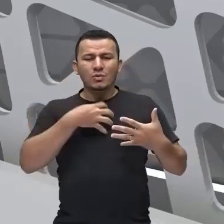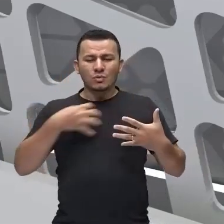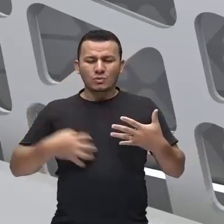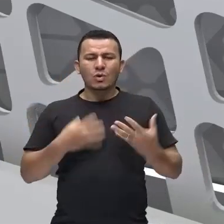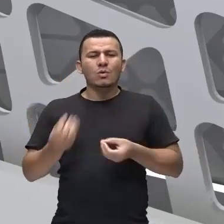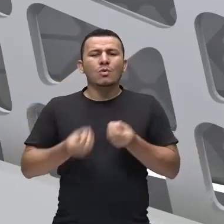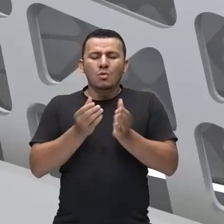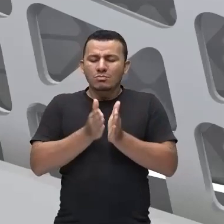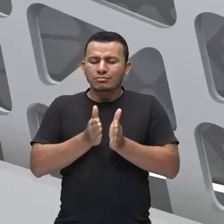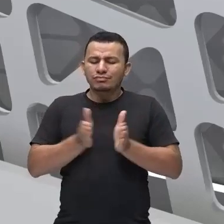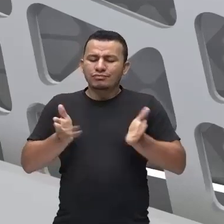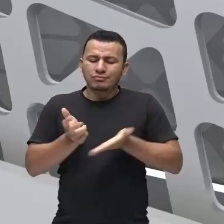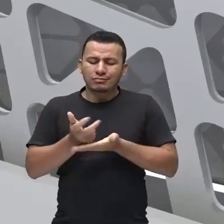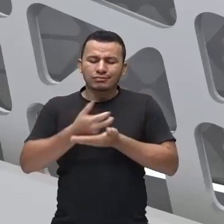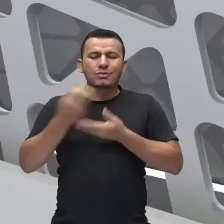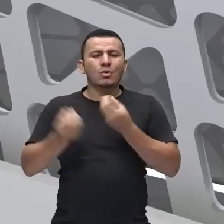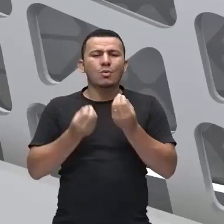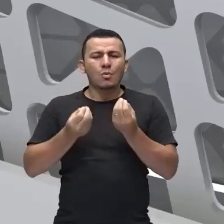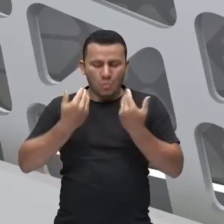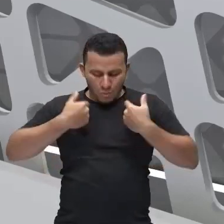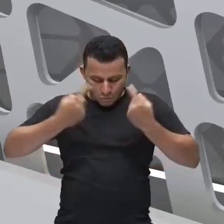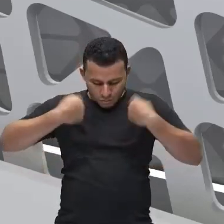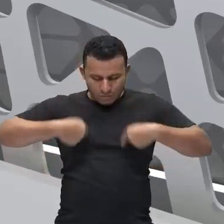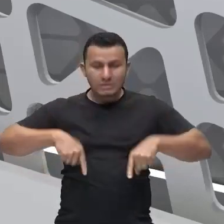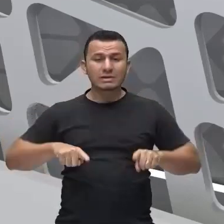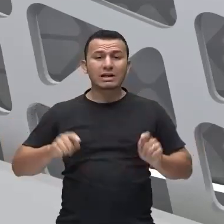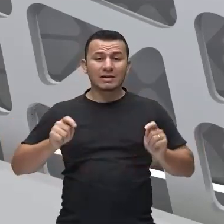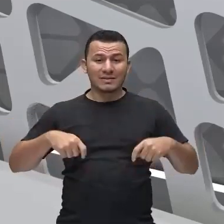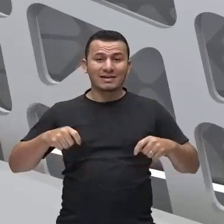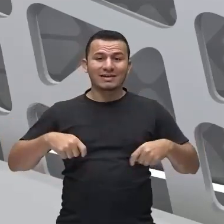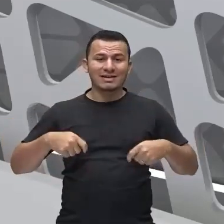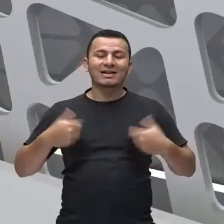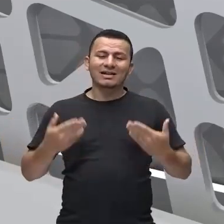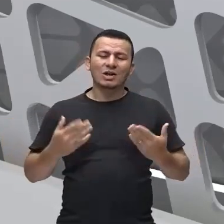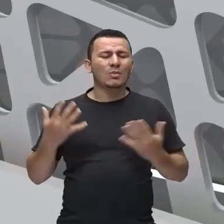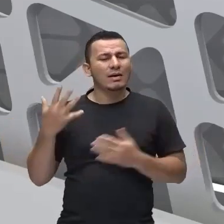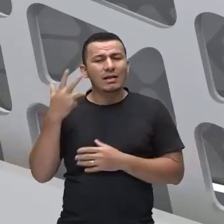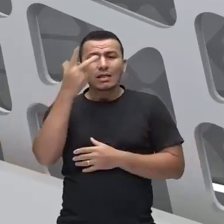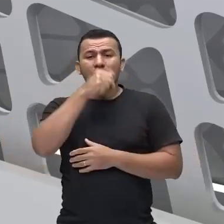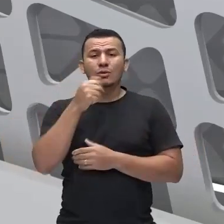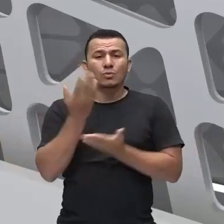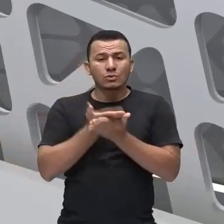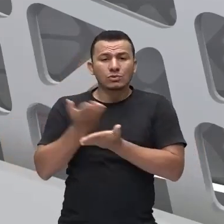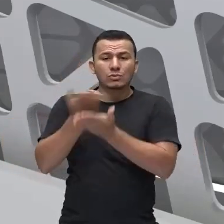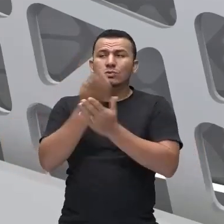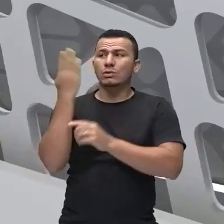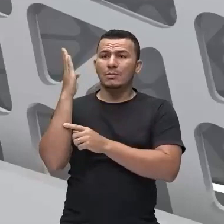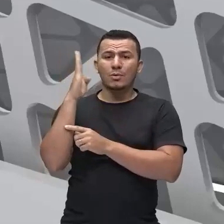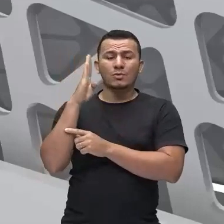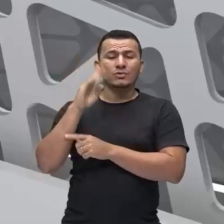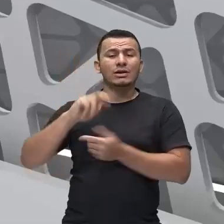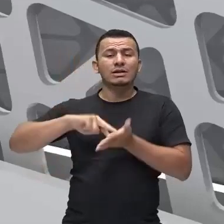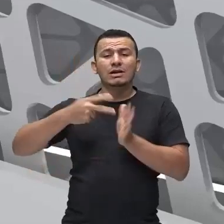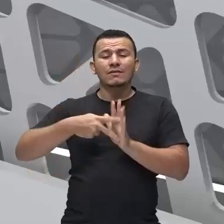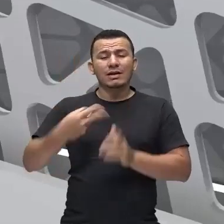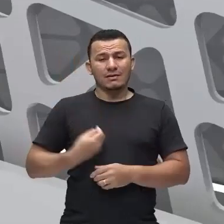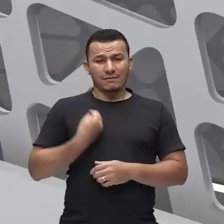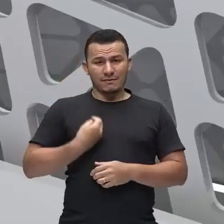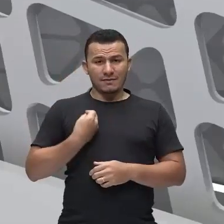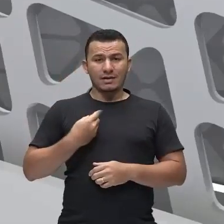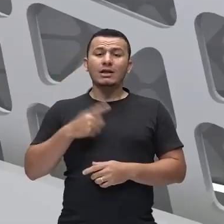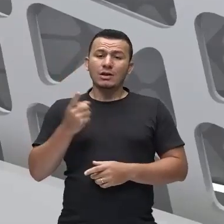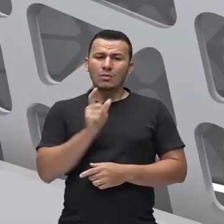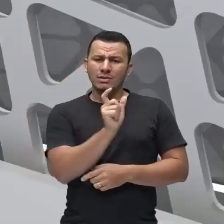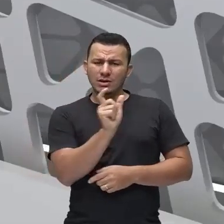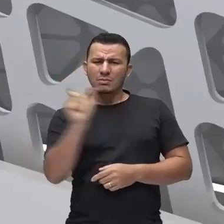o sistema por completo ele funciona. Então é lindo, a biologia é vida. Então, guardem isso no